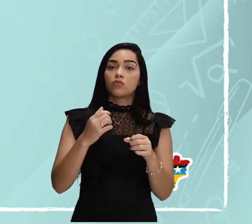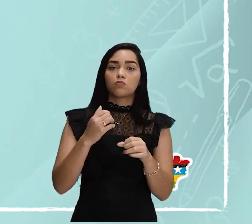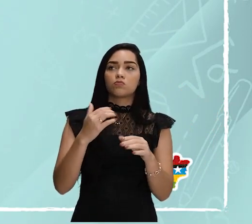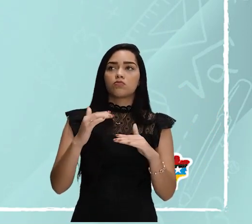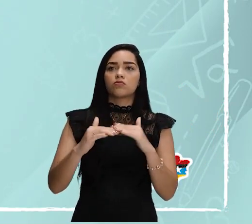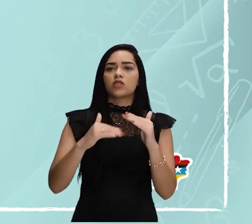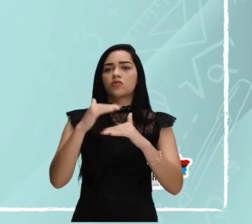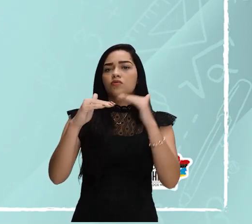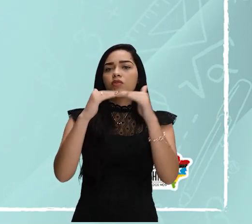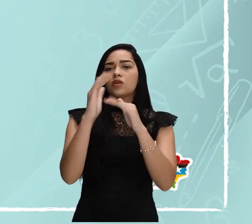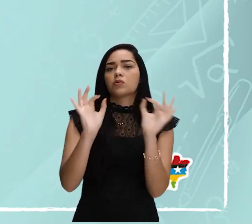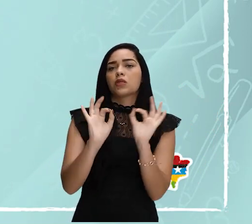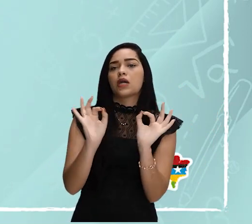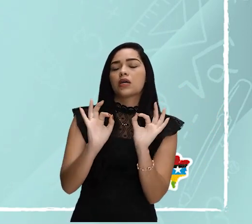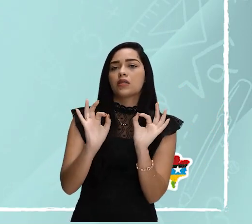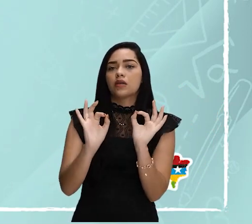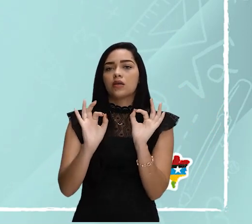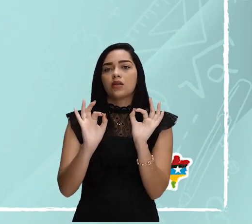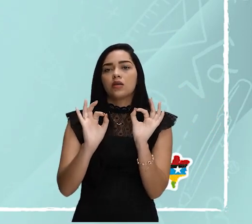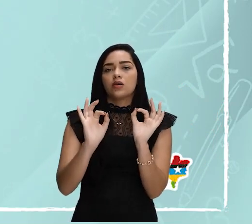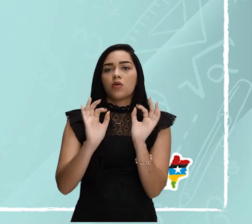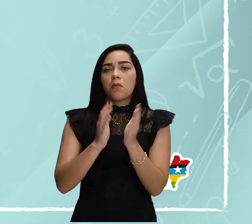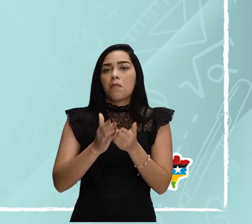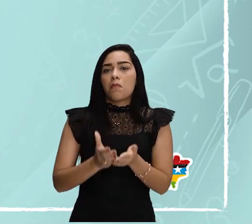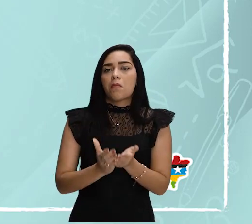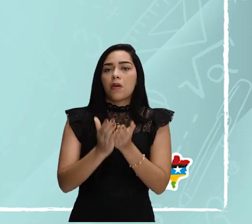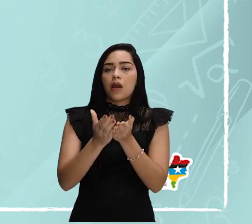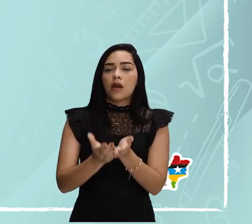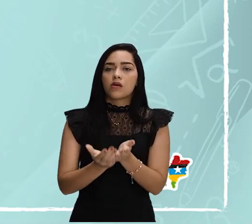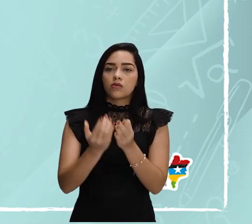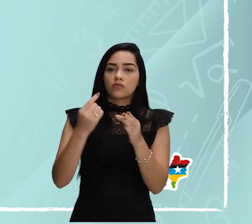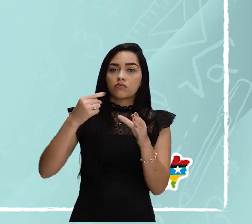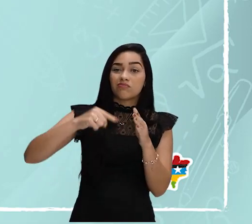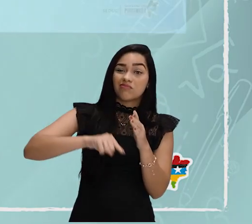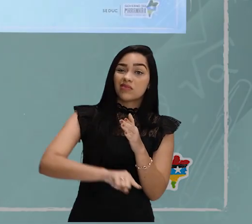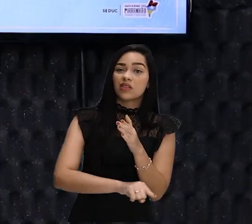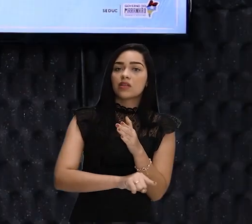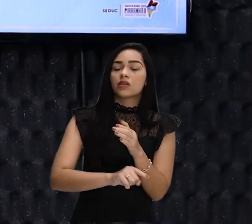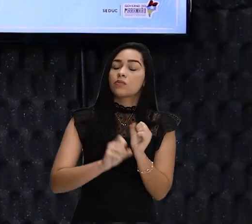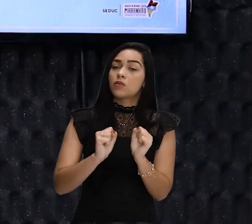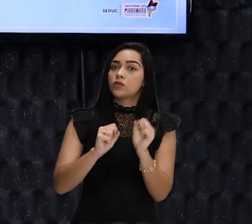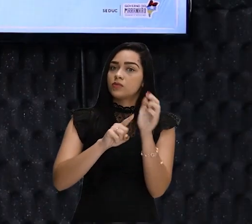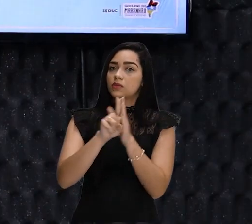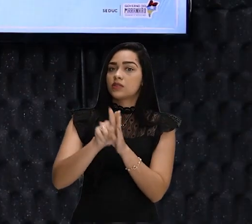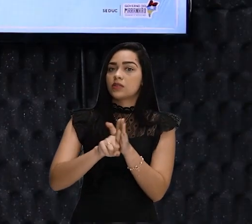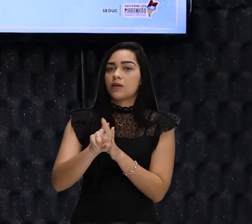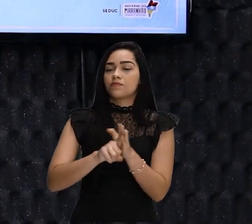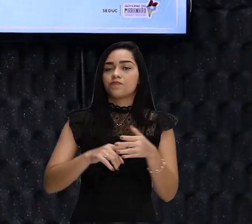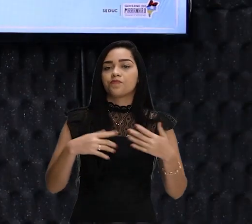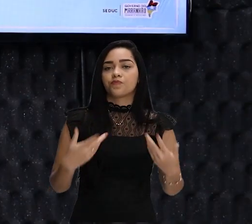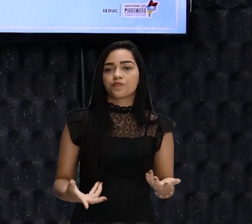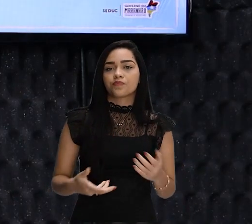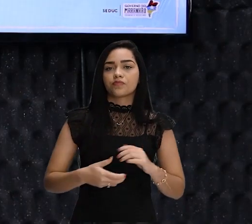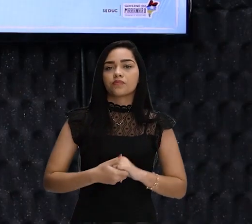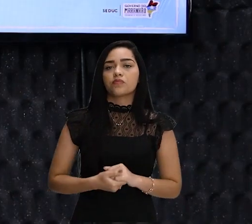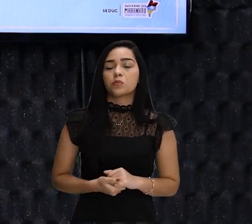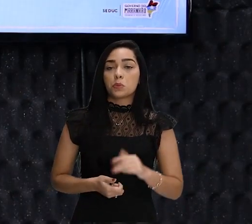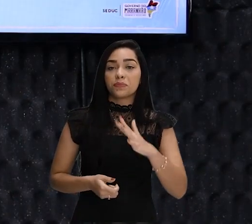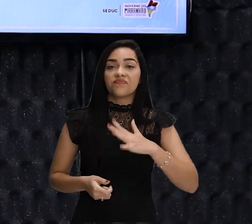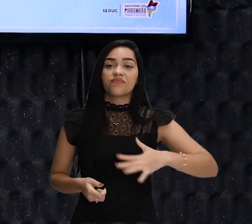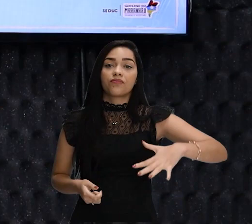tipo de submarino que pudesse chegar a locais tão profundos, né? Esses ambientes